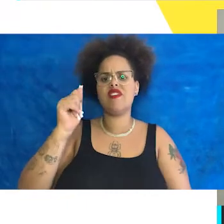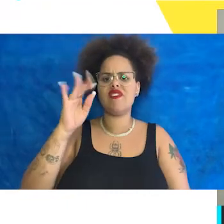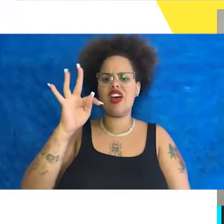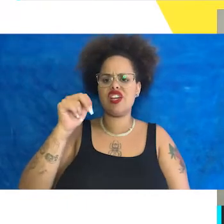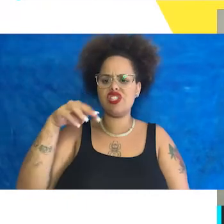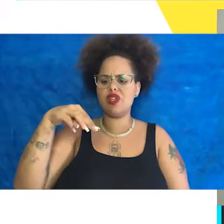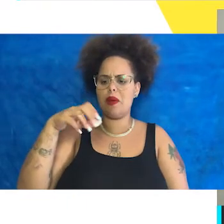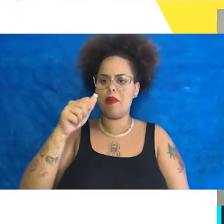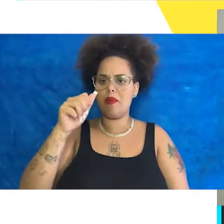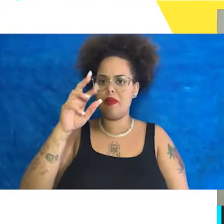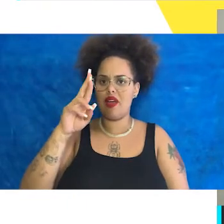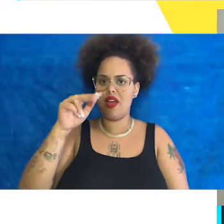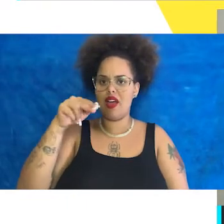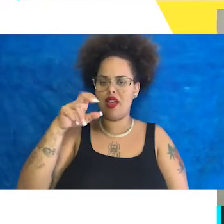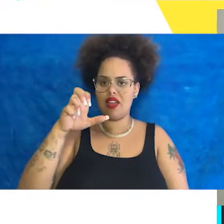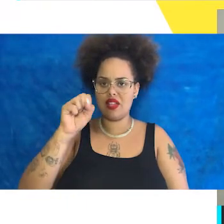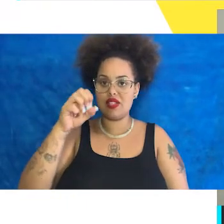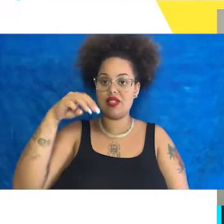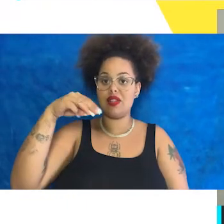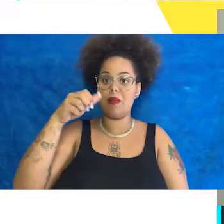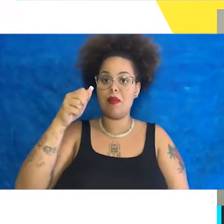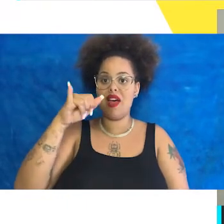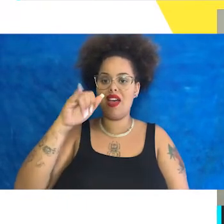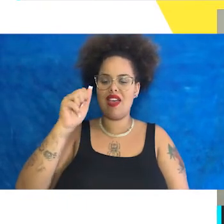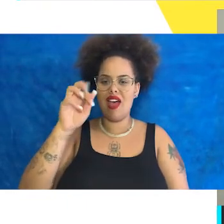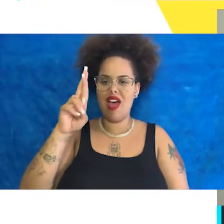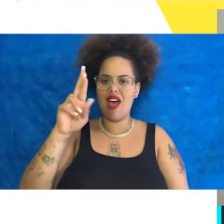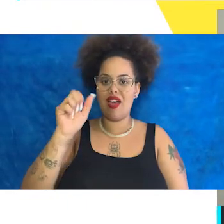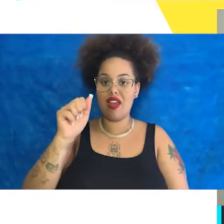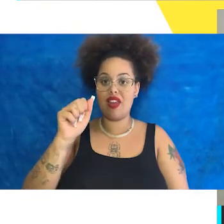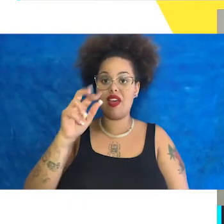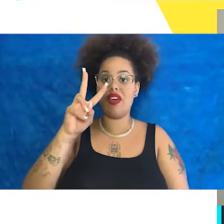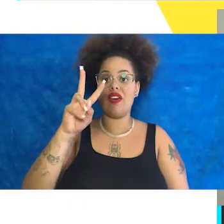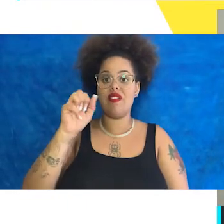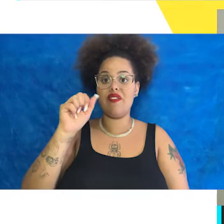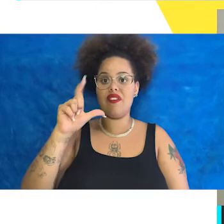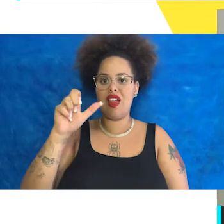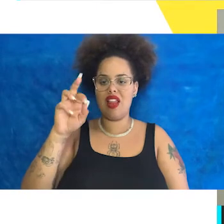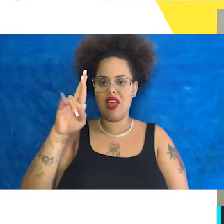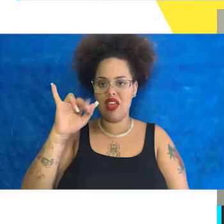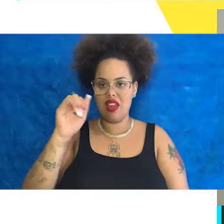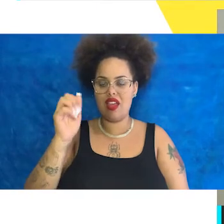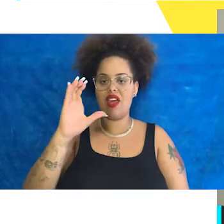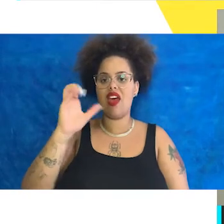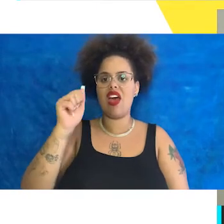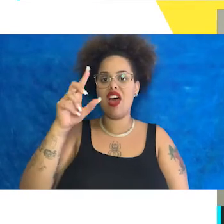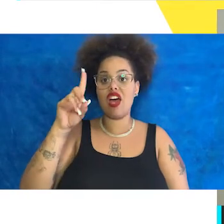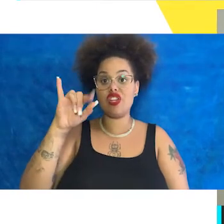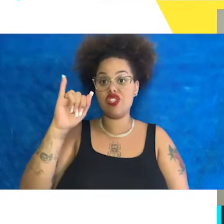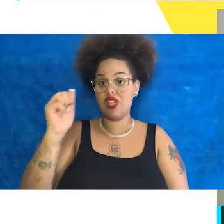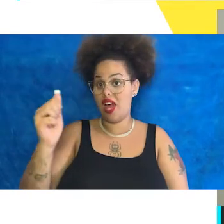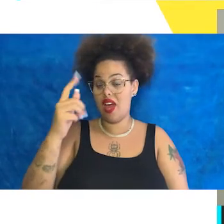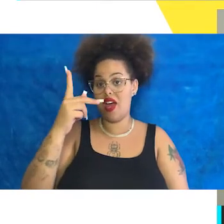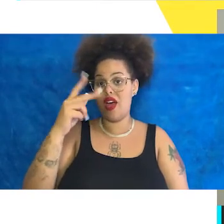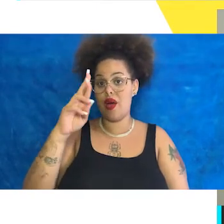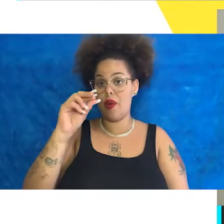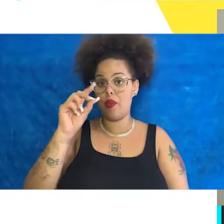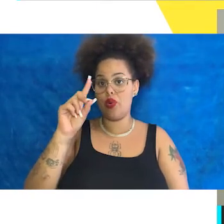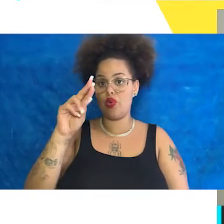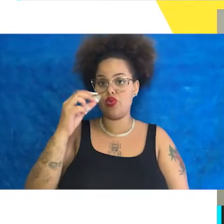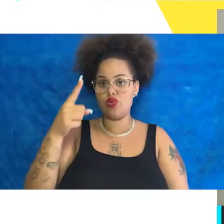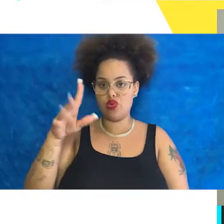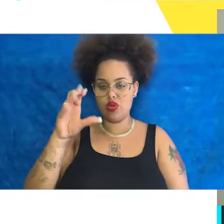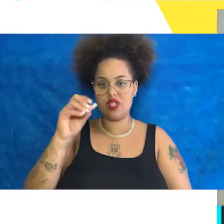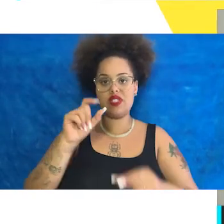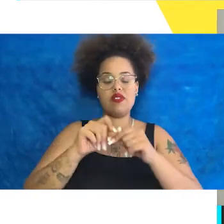Marques, Maiara Pires, Valéria Morinca, Candiá Produções, que é também nossa realizadora